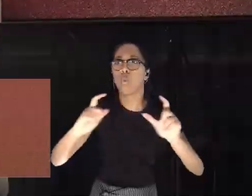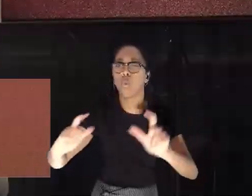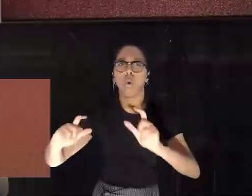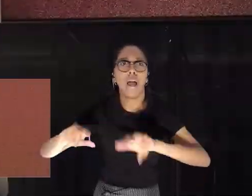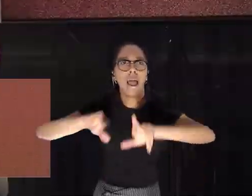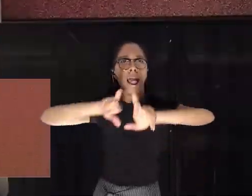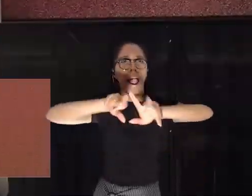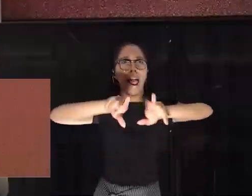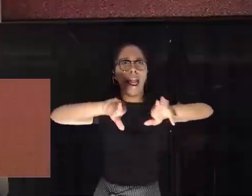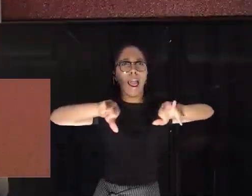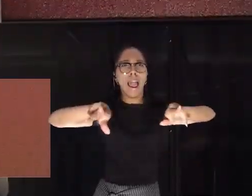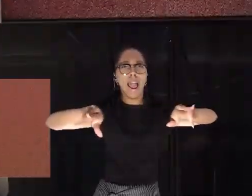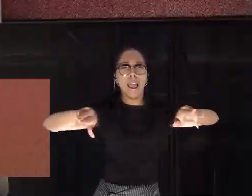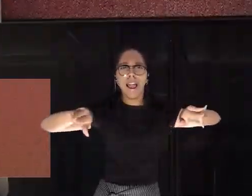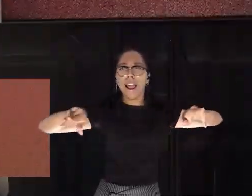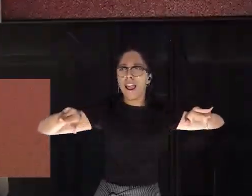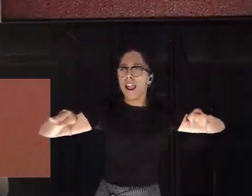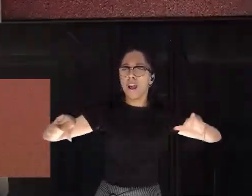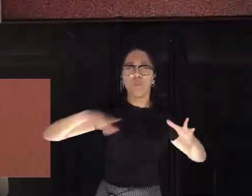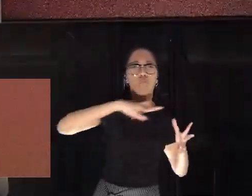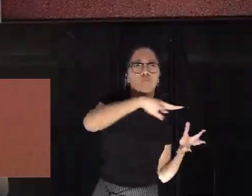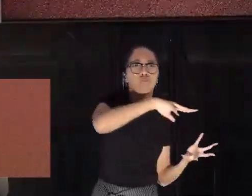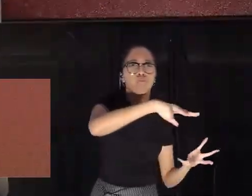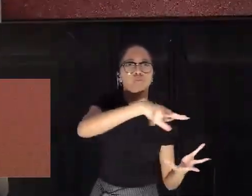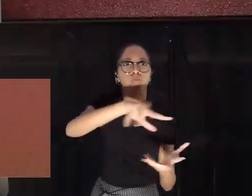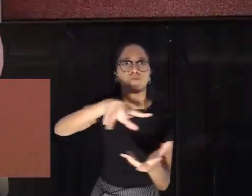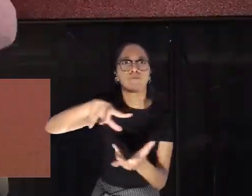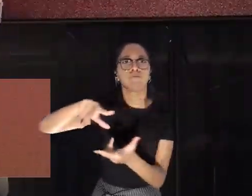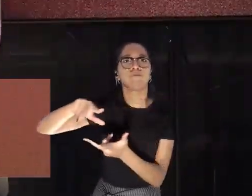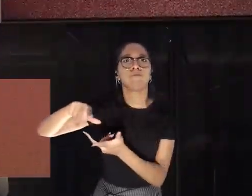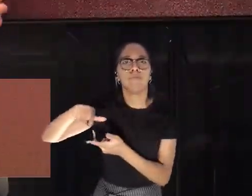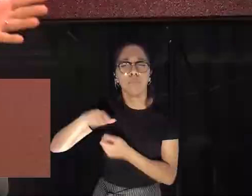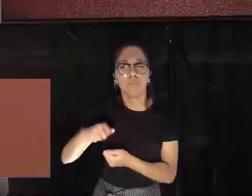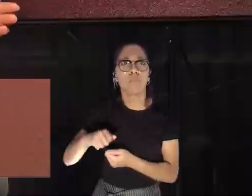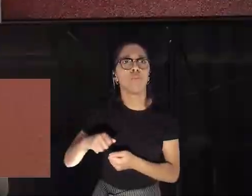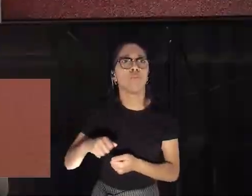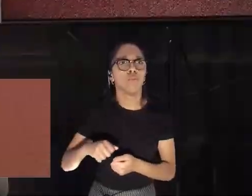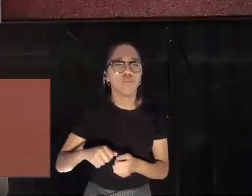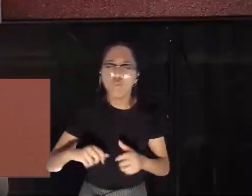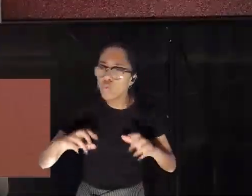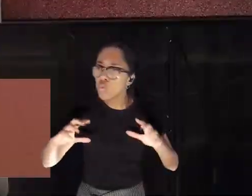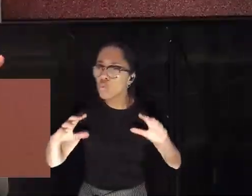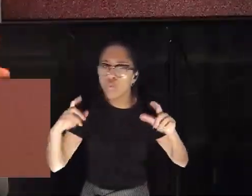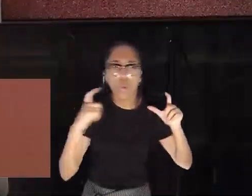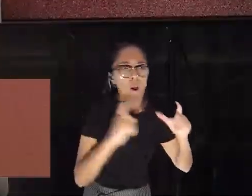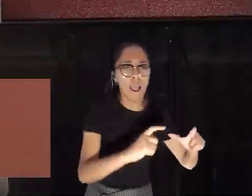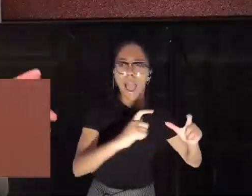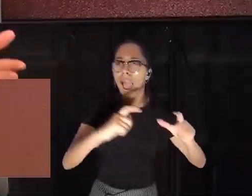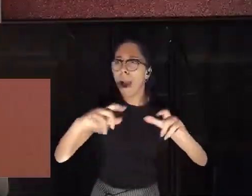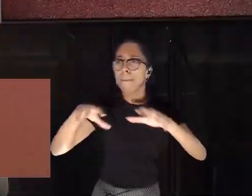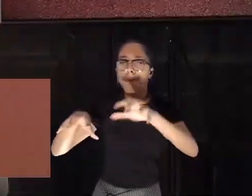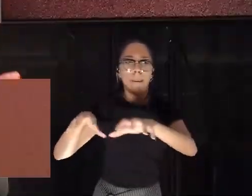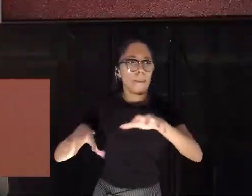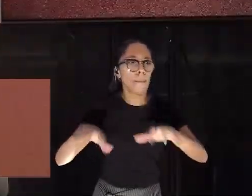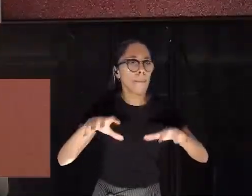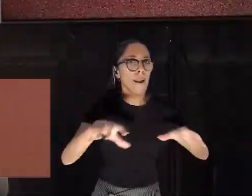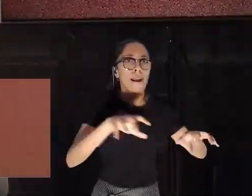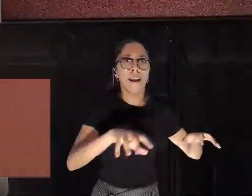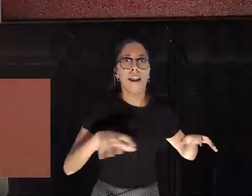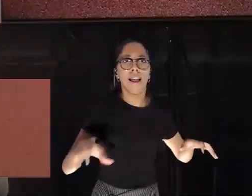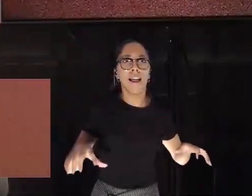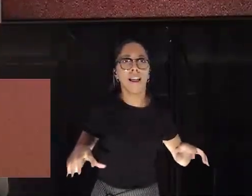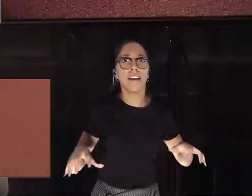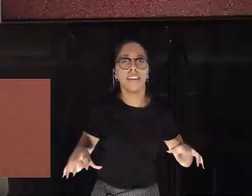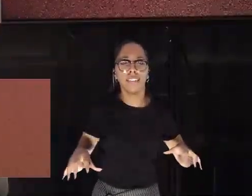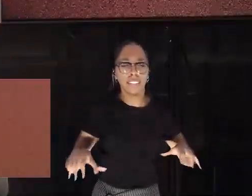Carrão, Mogi, Suzano, Minas Gerais, Manaus. Serão minhas testemunhas, Jerusalém, Judeia, Samaria